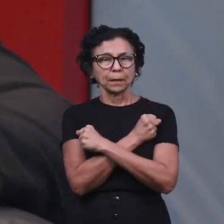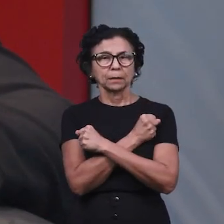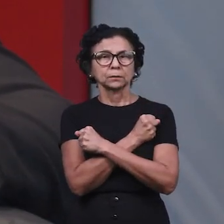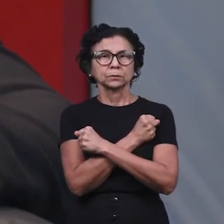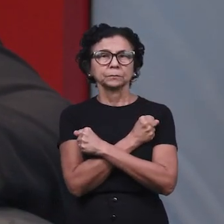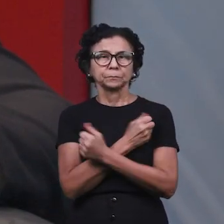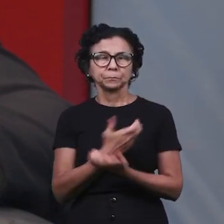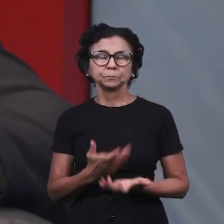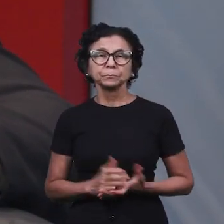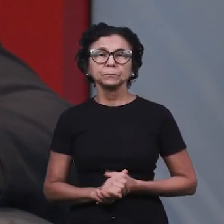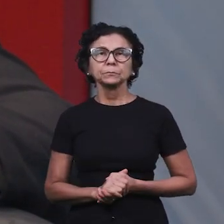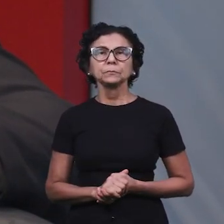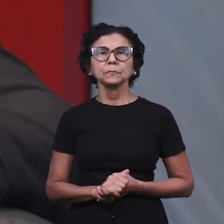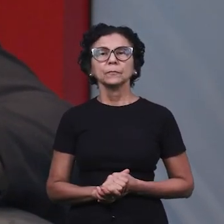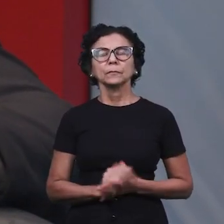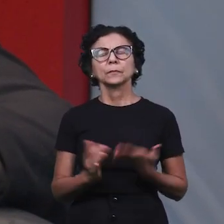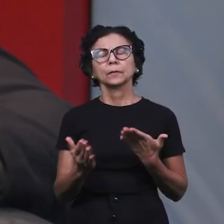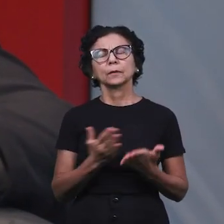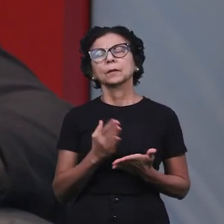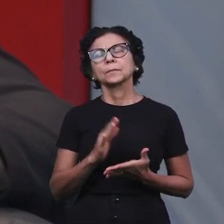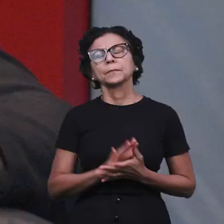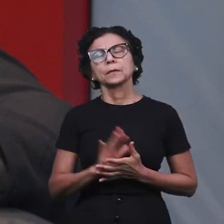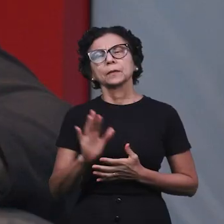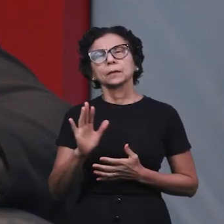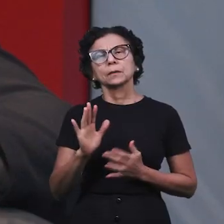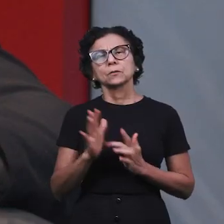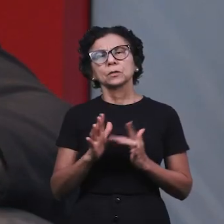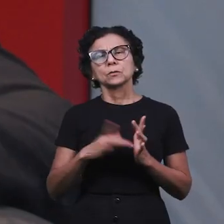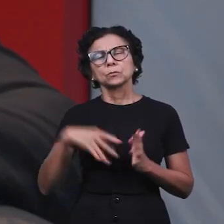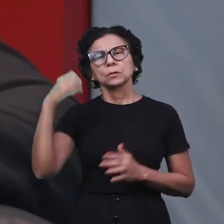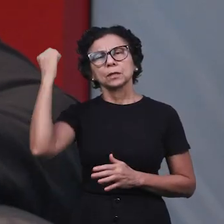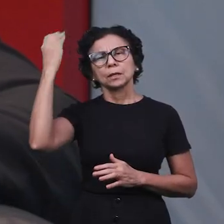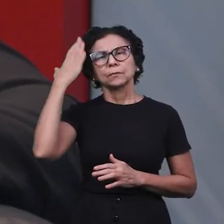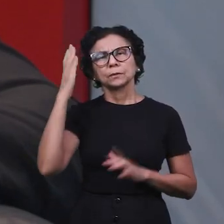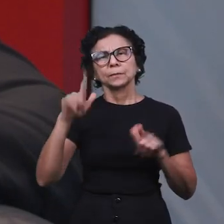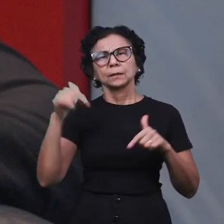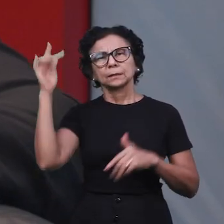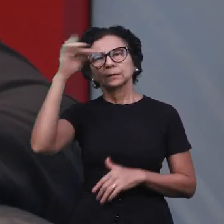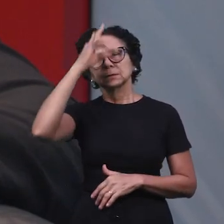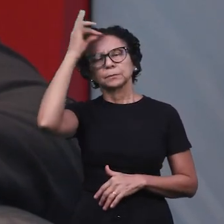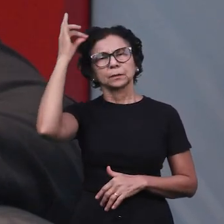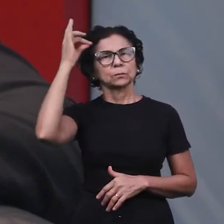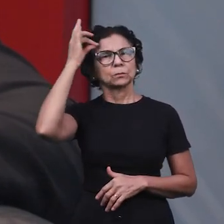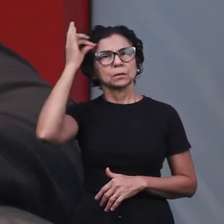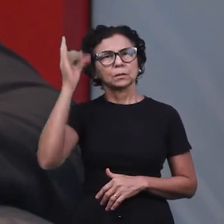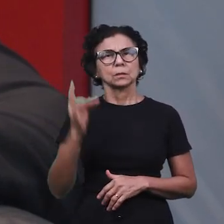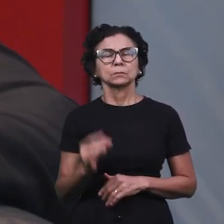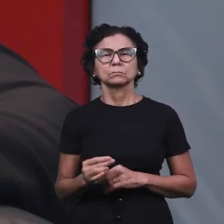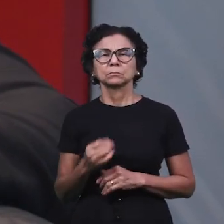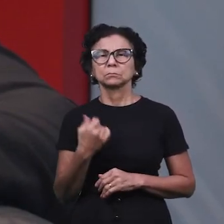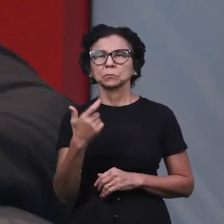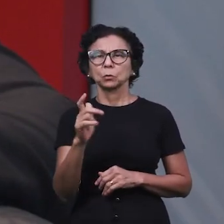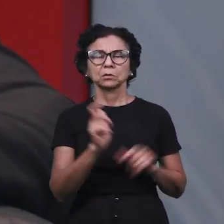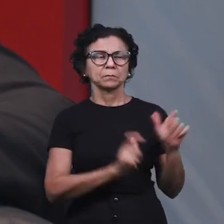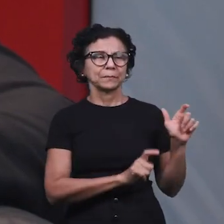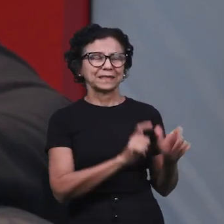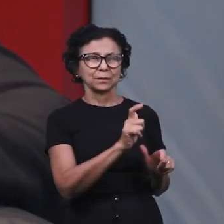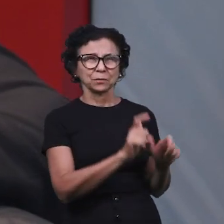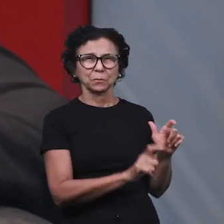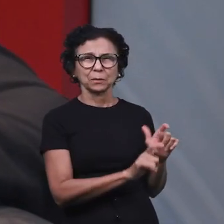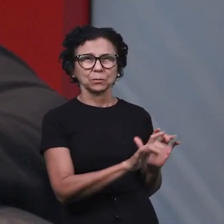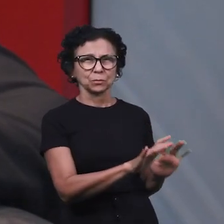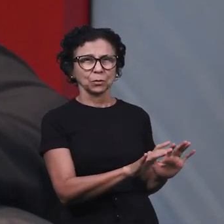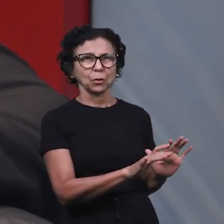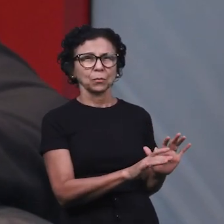Então, nós só alcançamos a revelação de Jesus hoje através da operação do Espírito Santo. Qualquer outro personagem que te